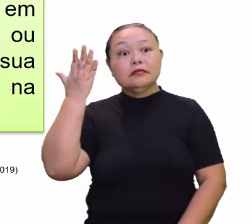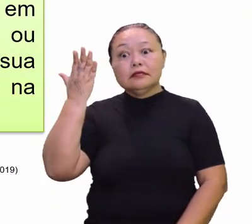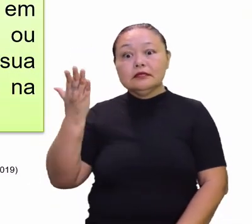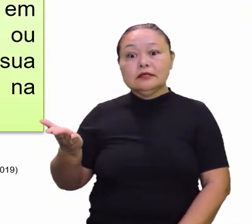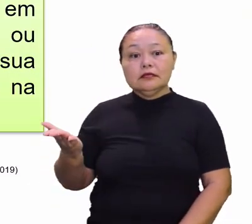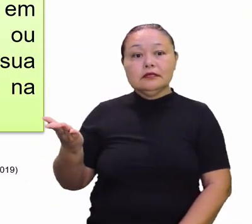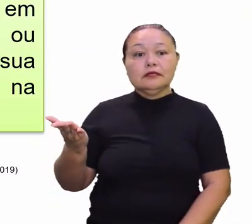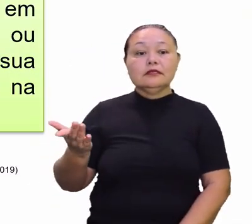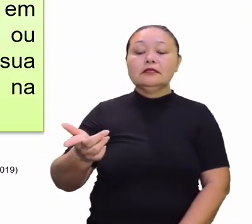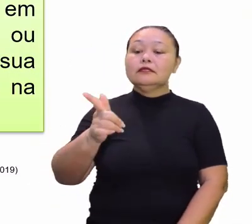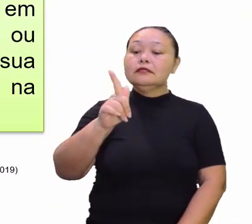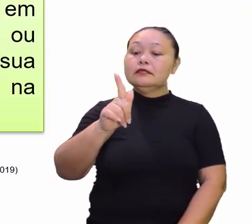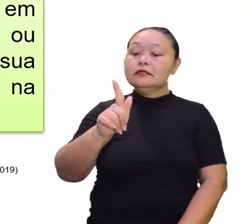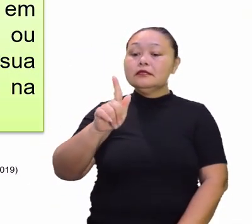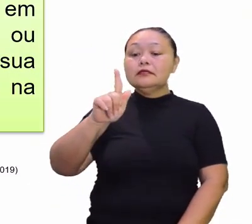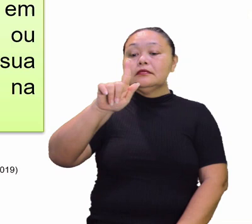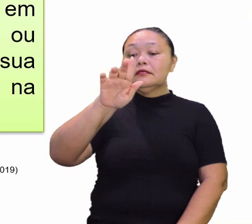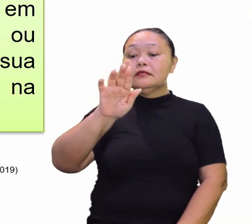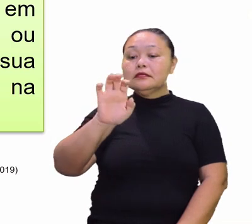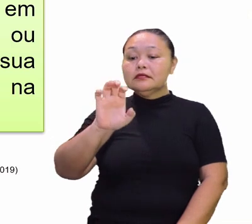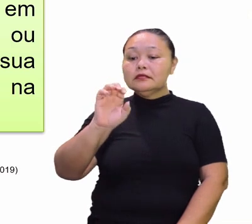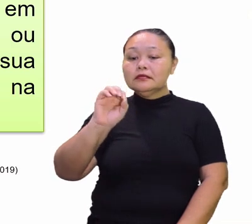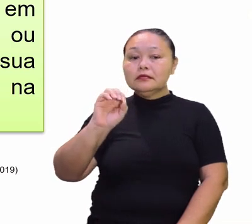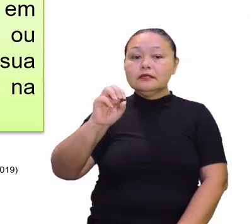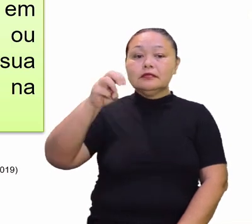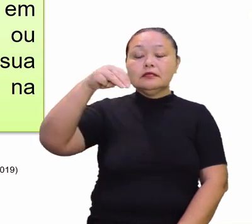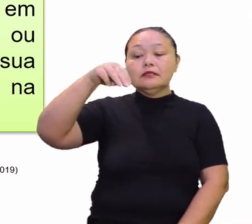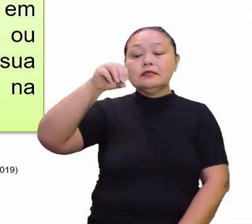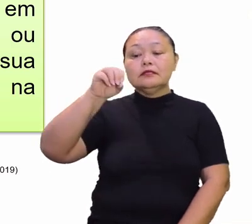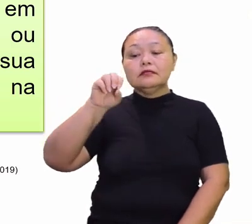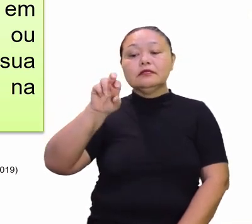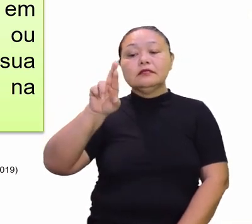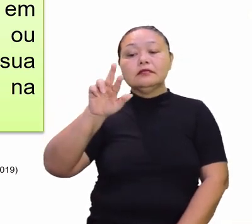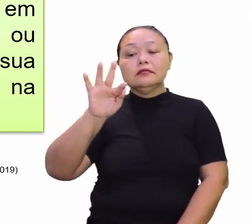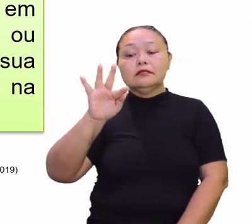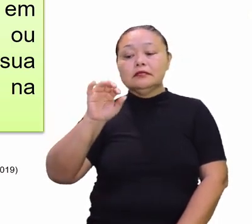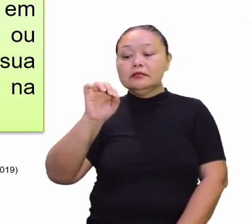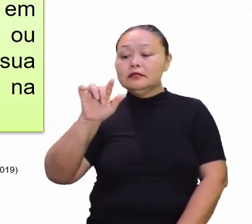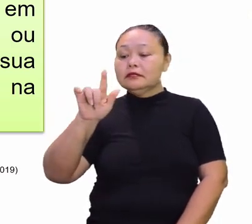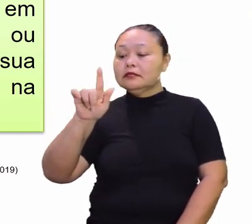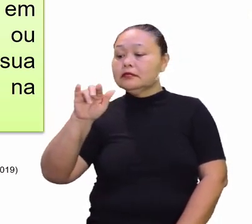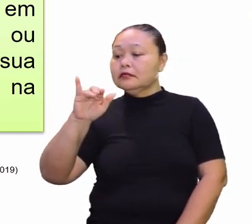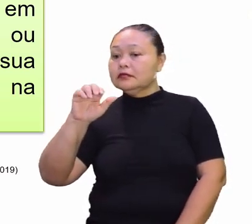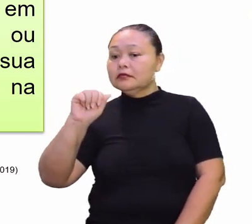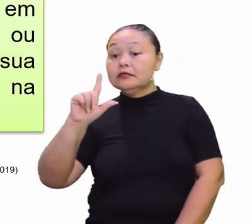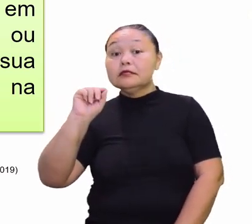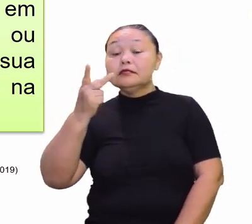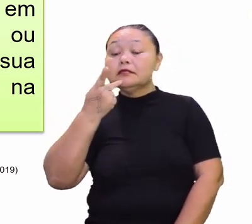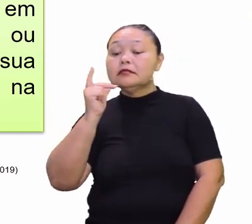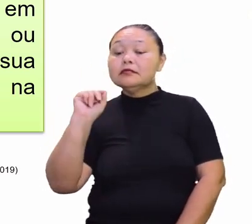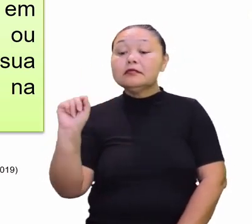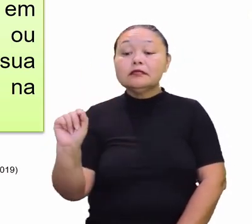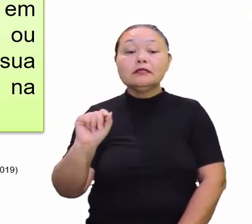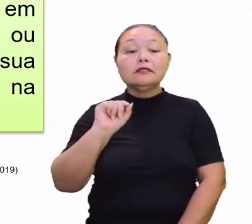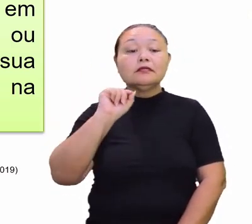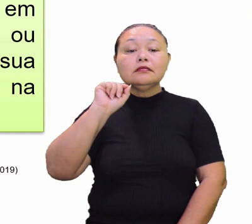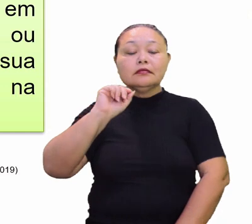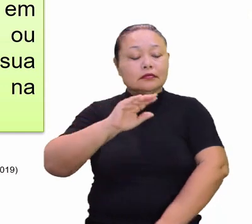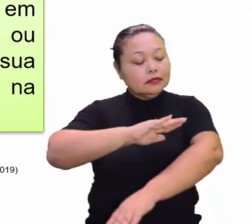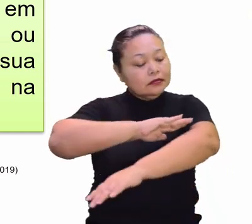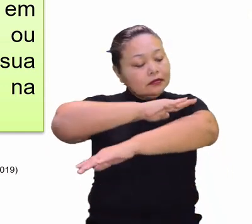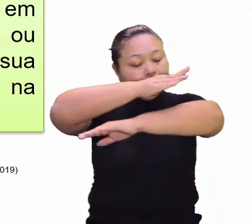Olha só, geomorfologia. Quando a gente fala de geomorfologia, a gente está falando da questão